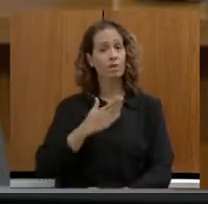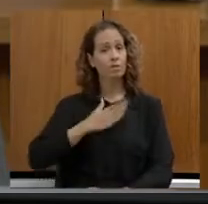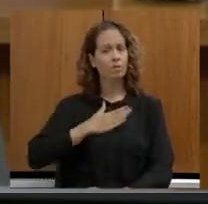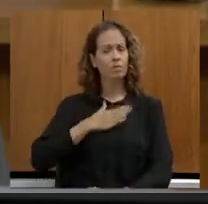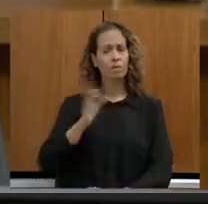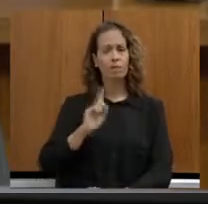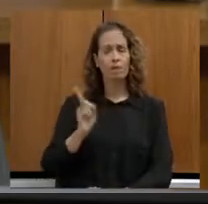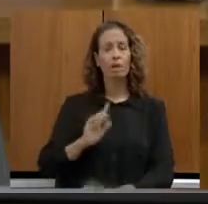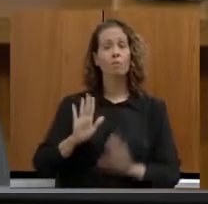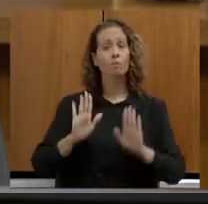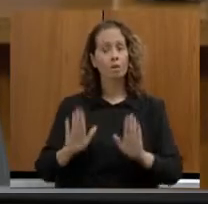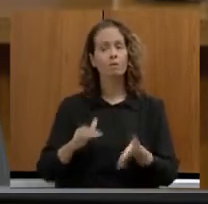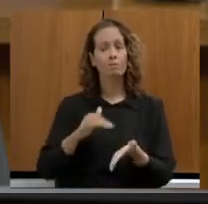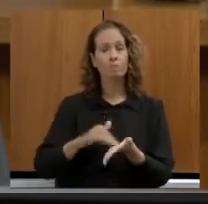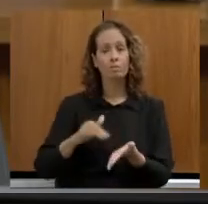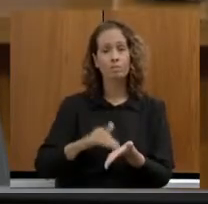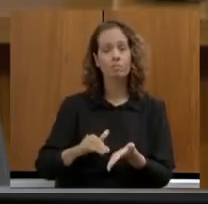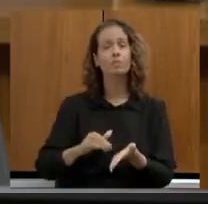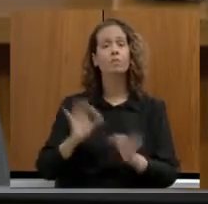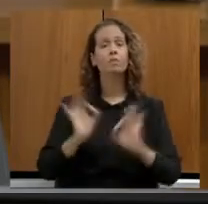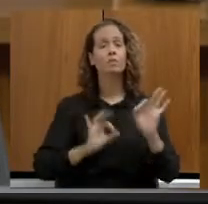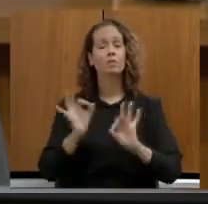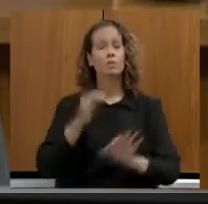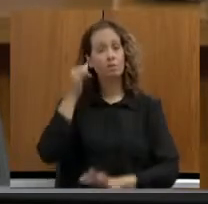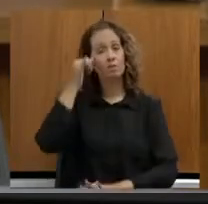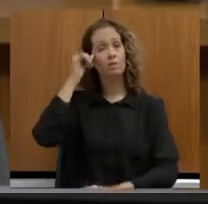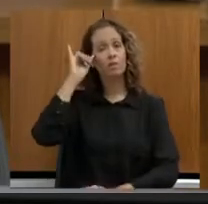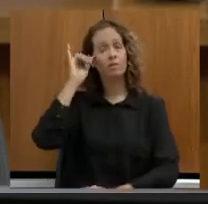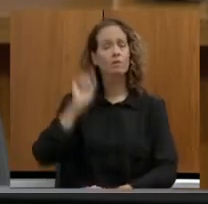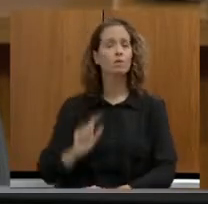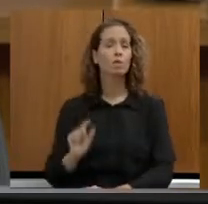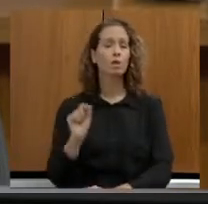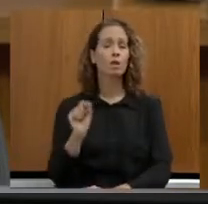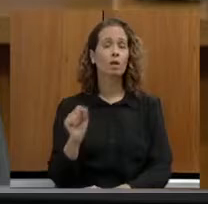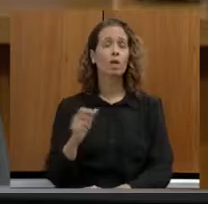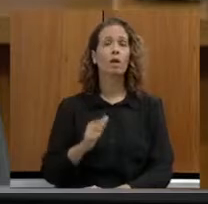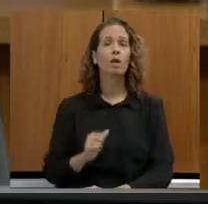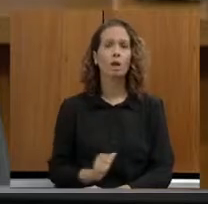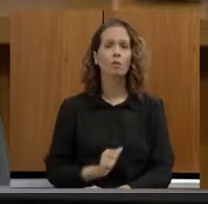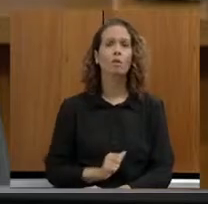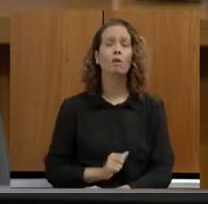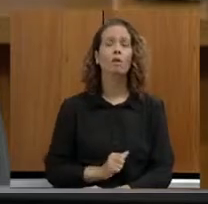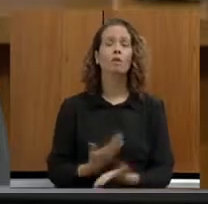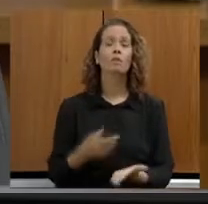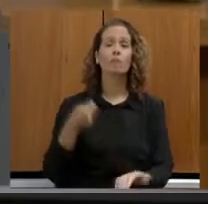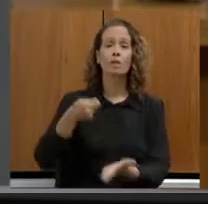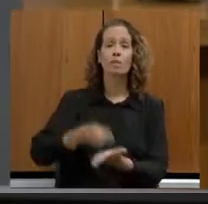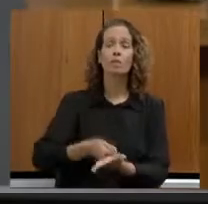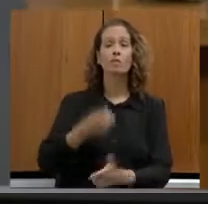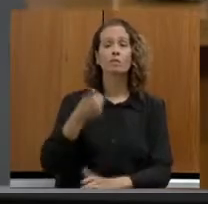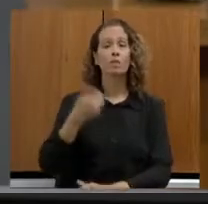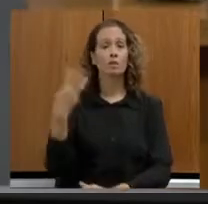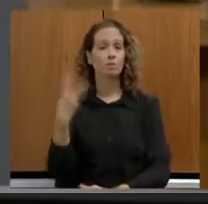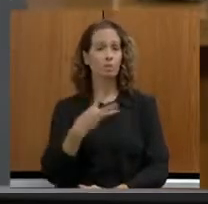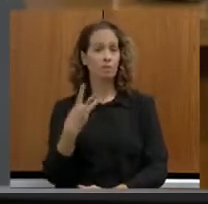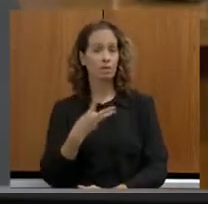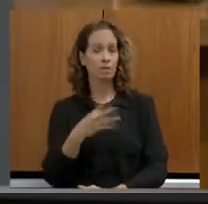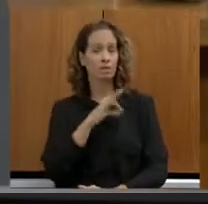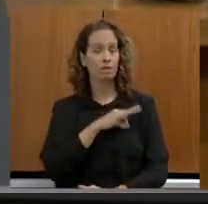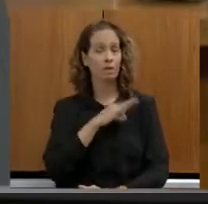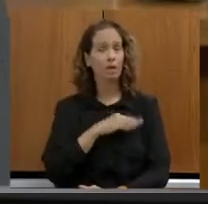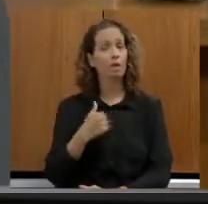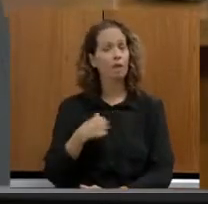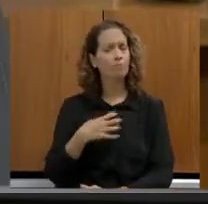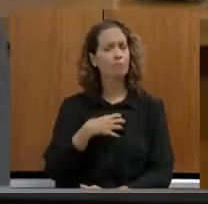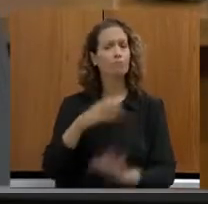fala para essa pela secretaria de planejamento de fazenda é essa manutenção do pagamento de 13º eu eu vou